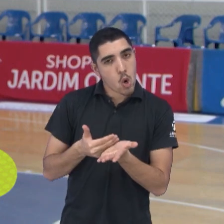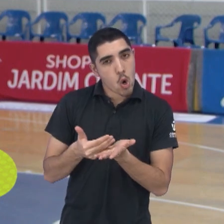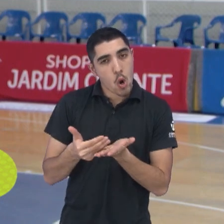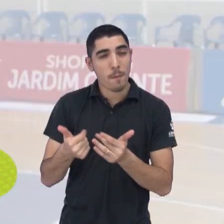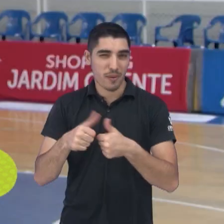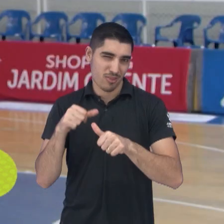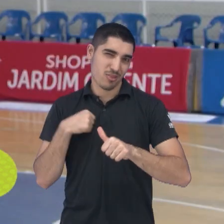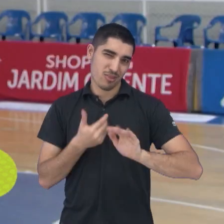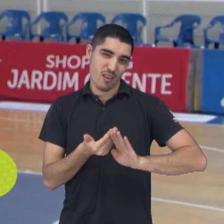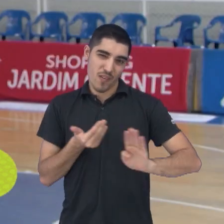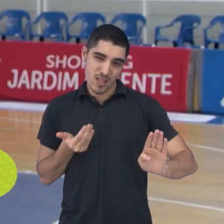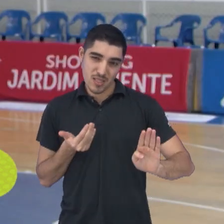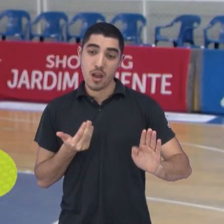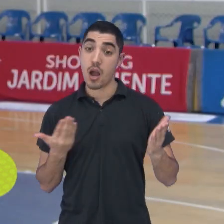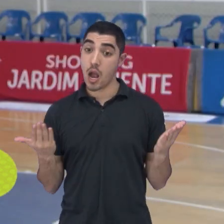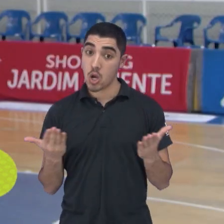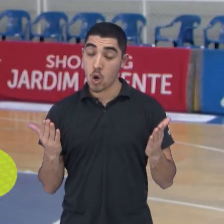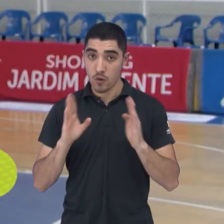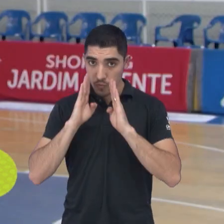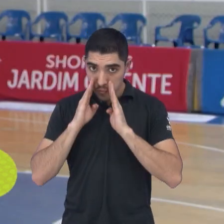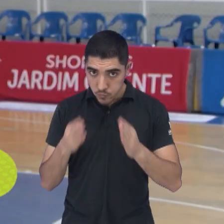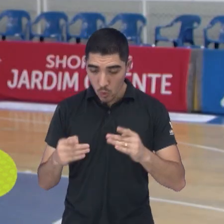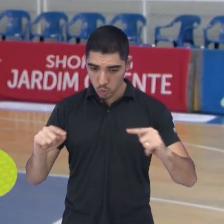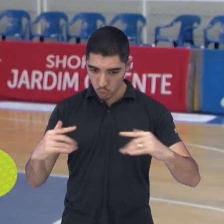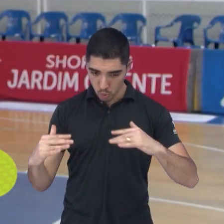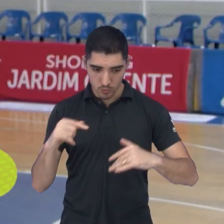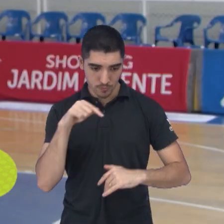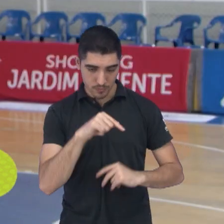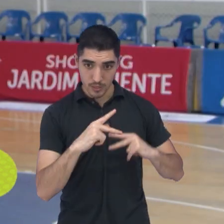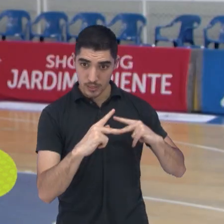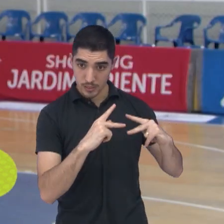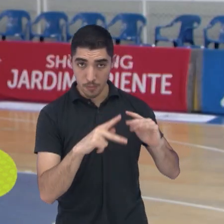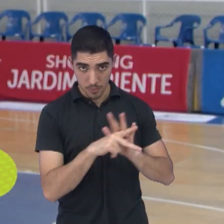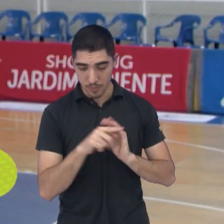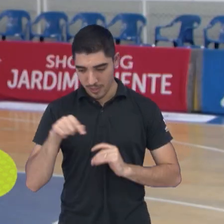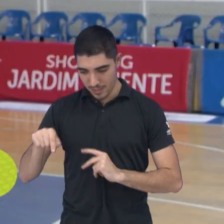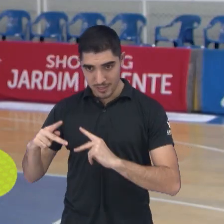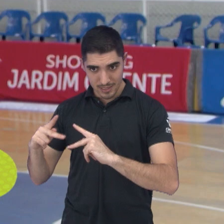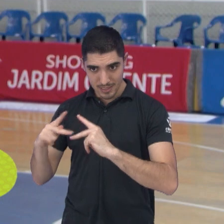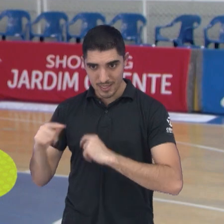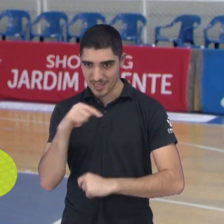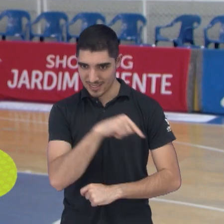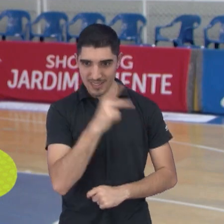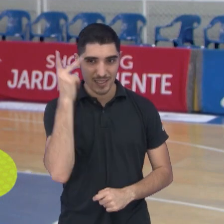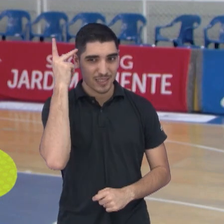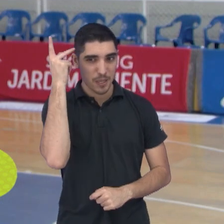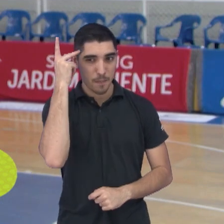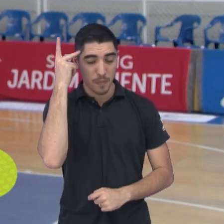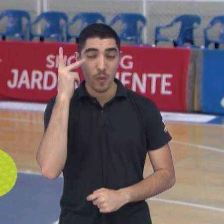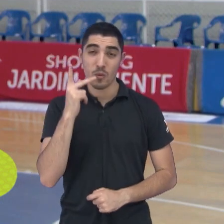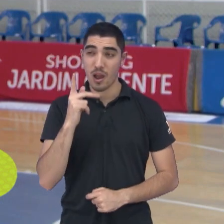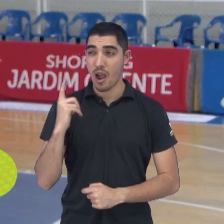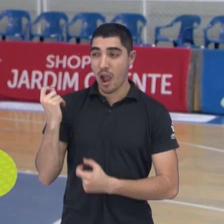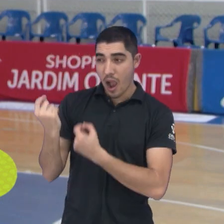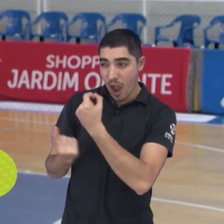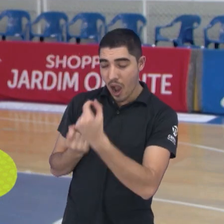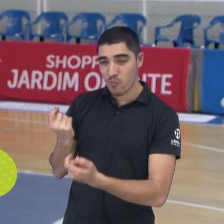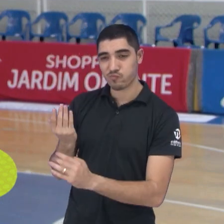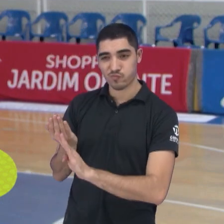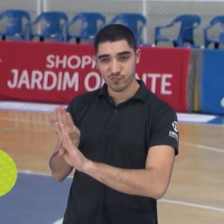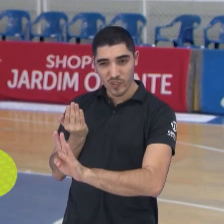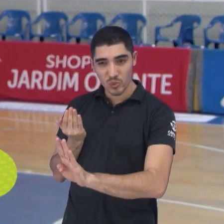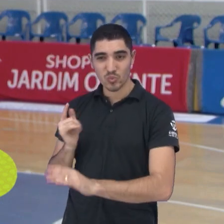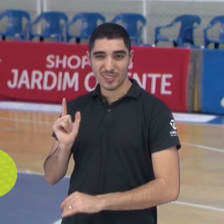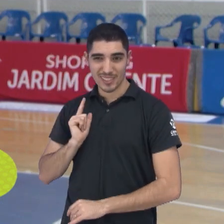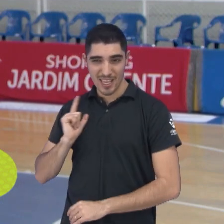aí afastado. Já pensando no São Paulo, acho que temos muitos desfalques, né? Tentar suprir isso daí